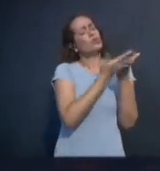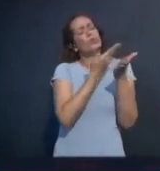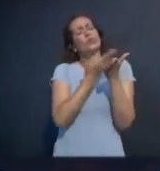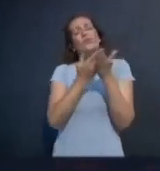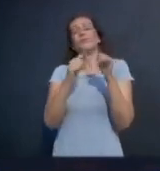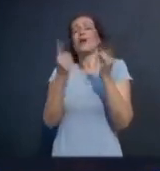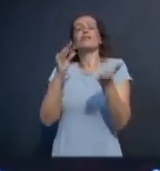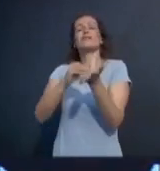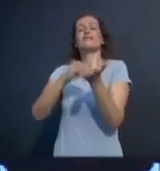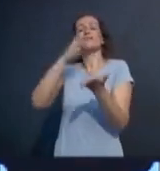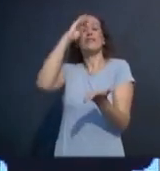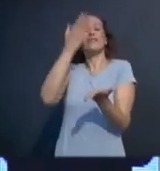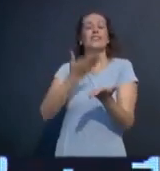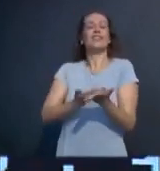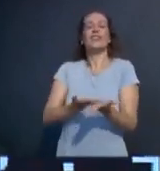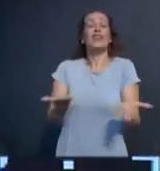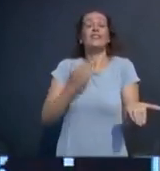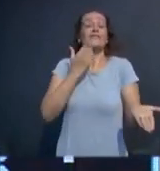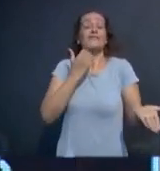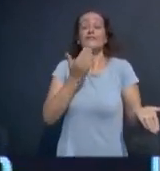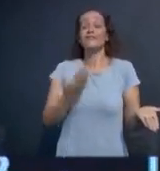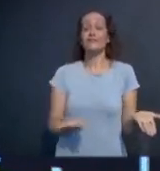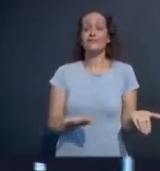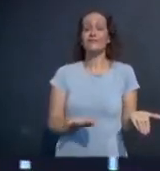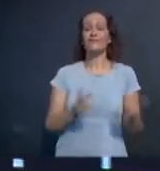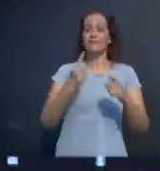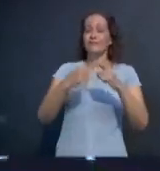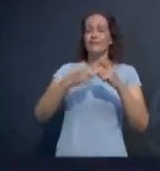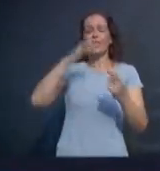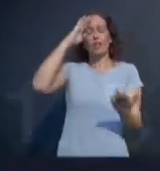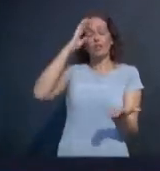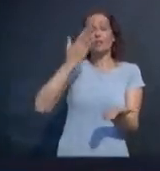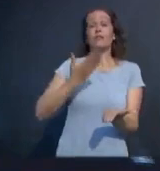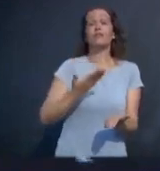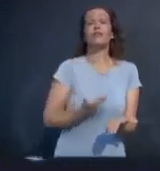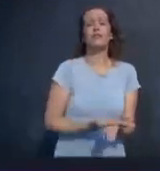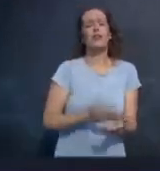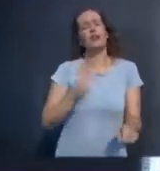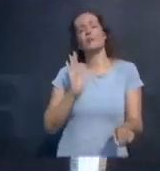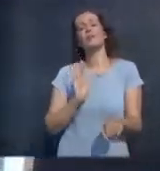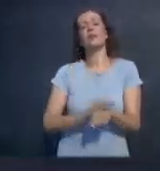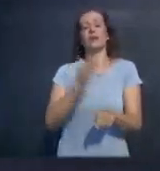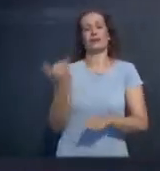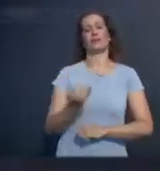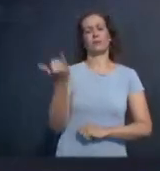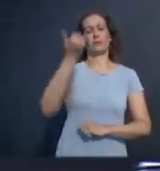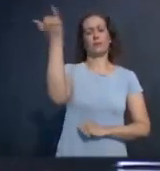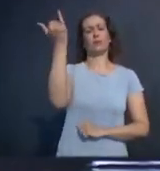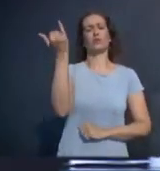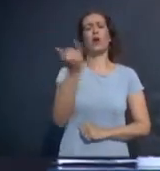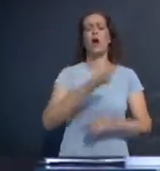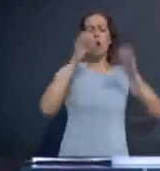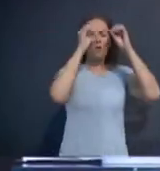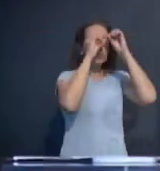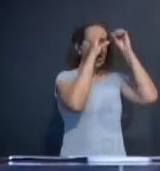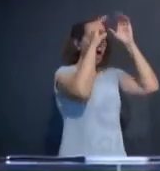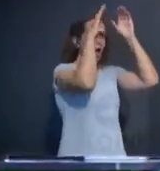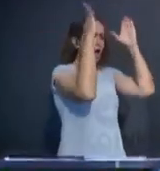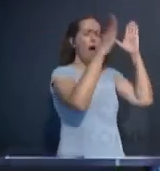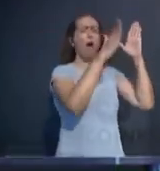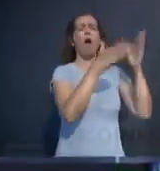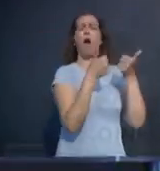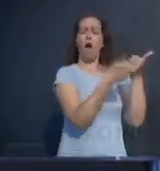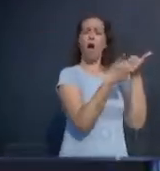Porque esse crer aqui, esse crer é muito mais do que conhecimento. Esse crer é algo